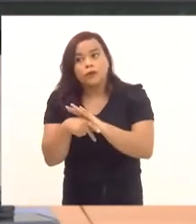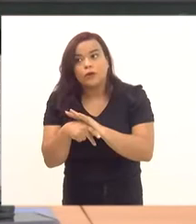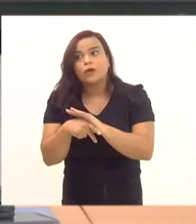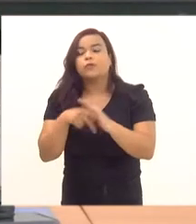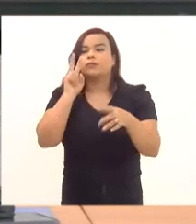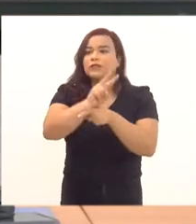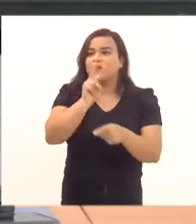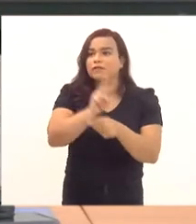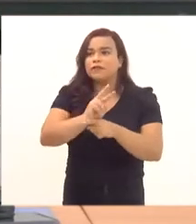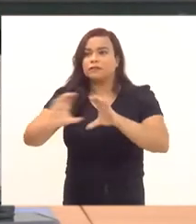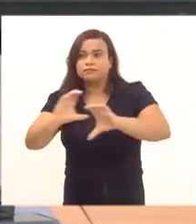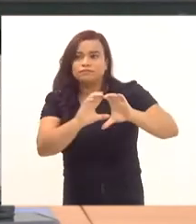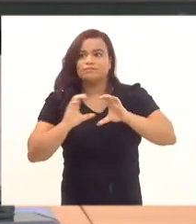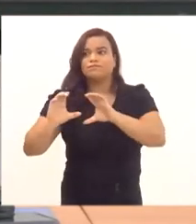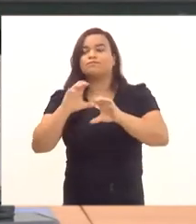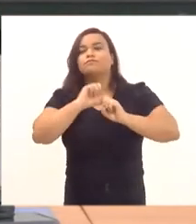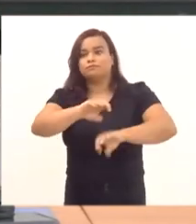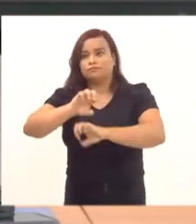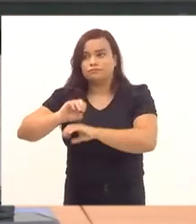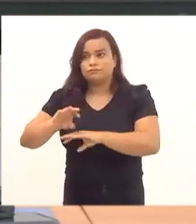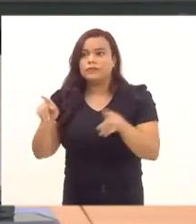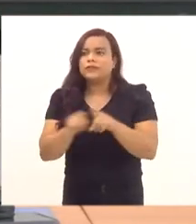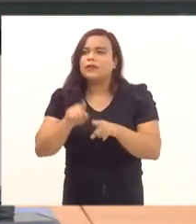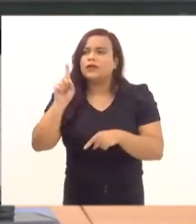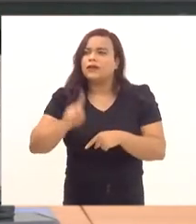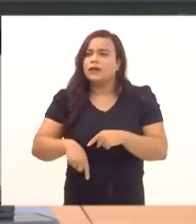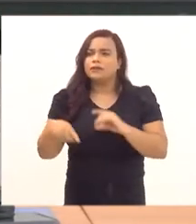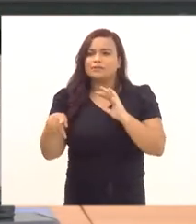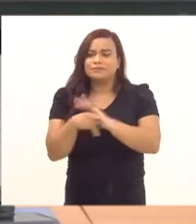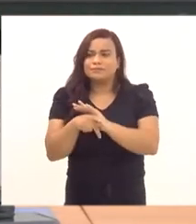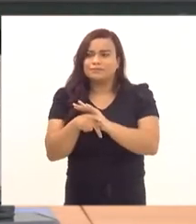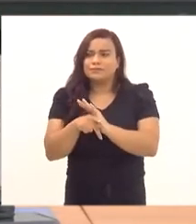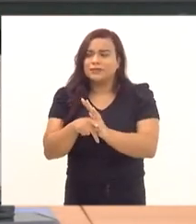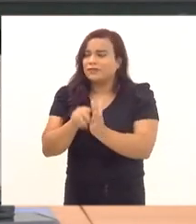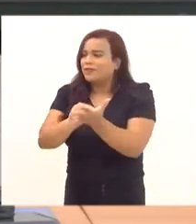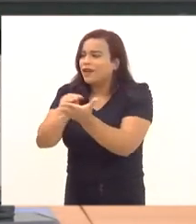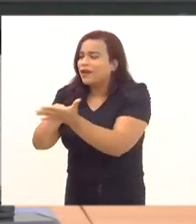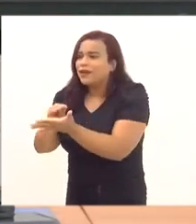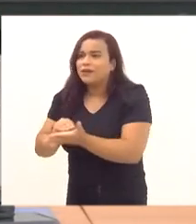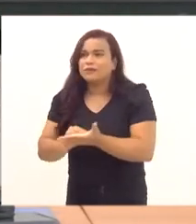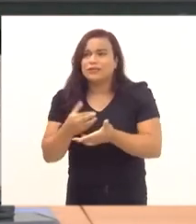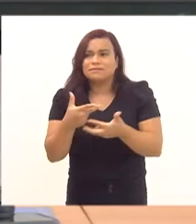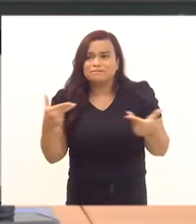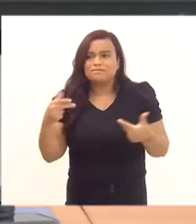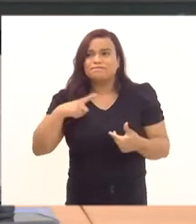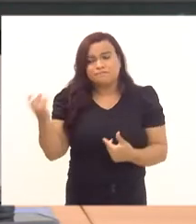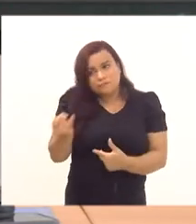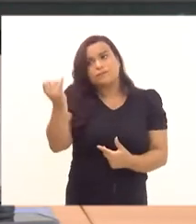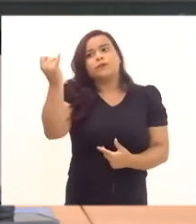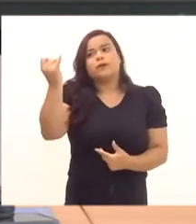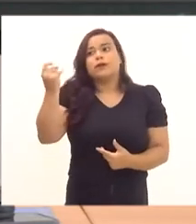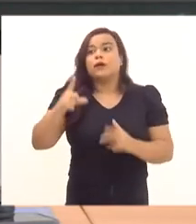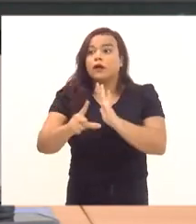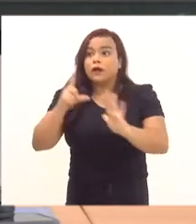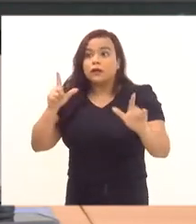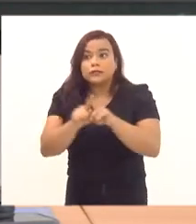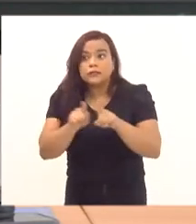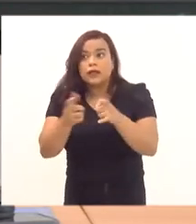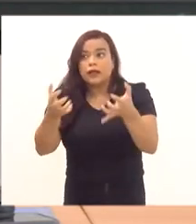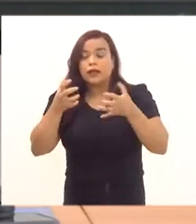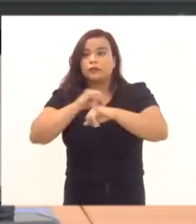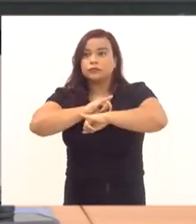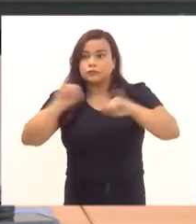em torno de uma falta tão central e tão importante antes que era o registrar